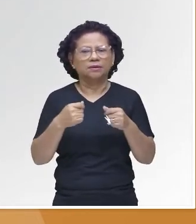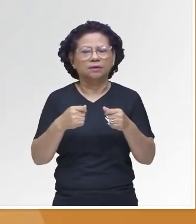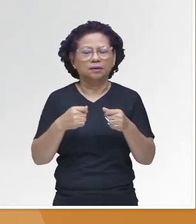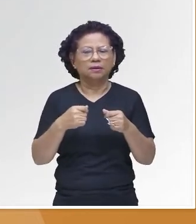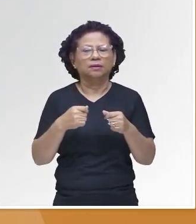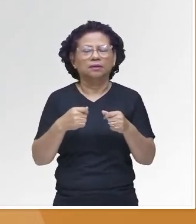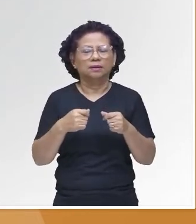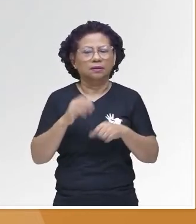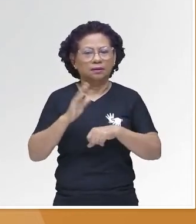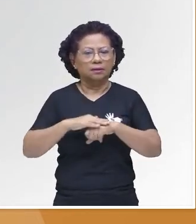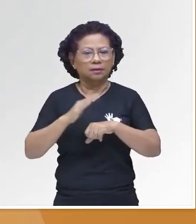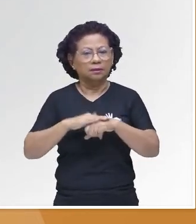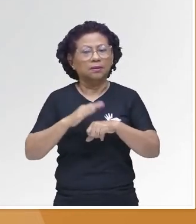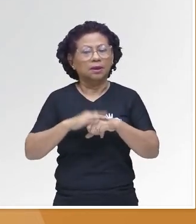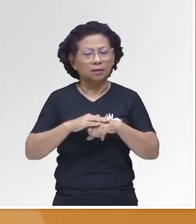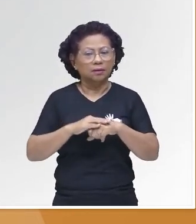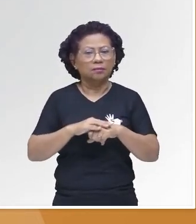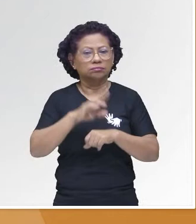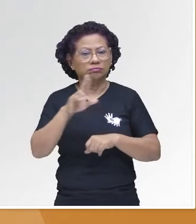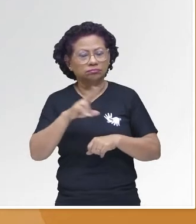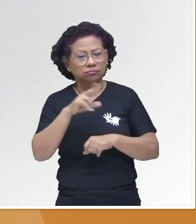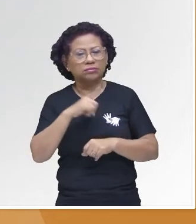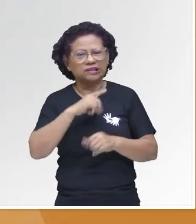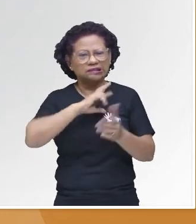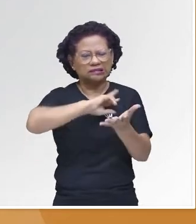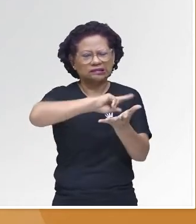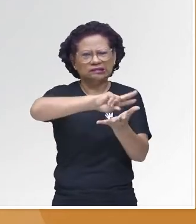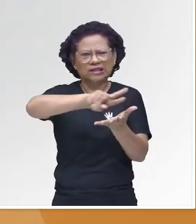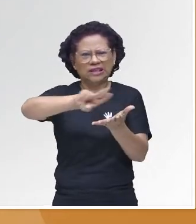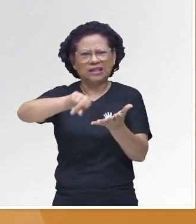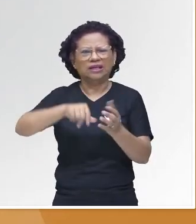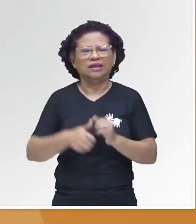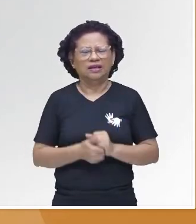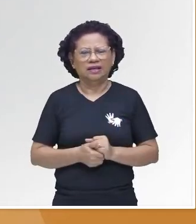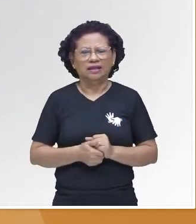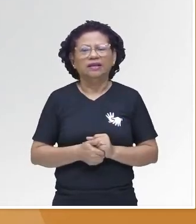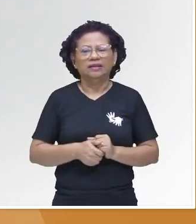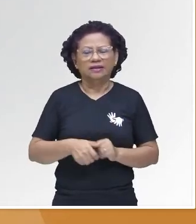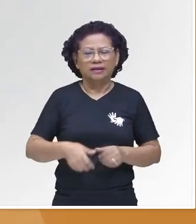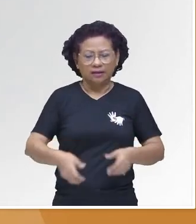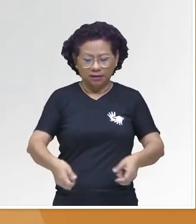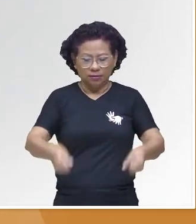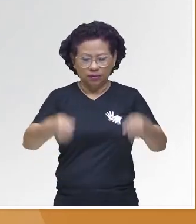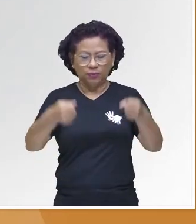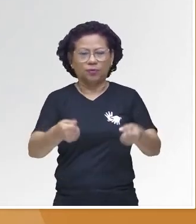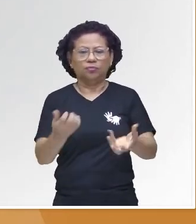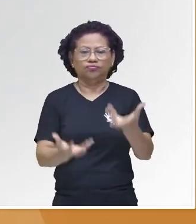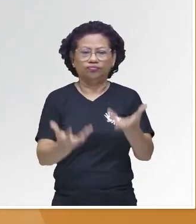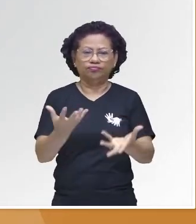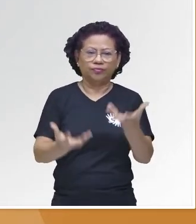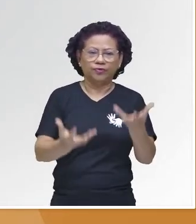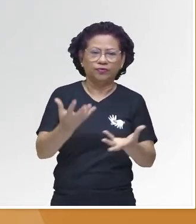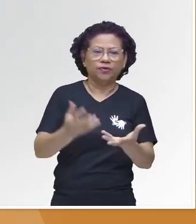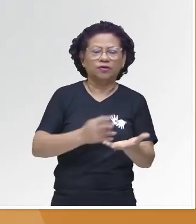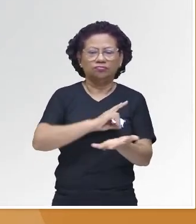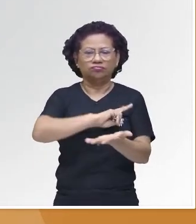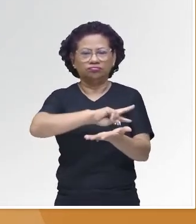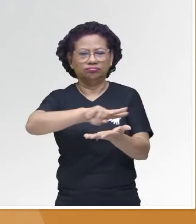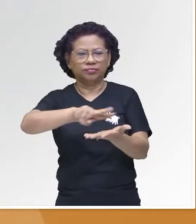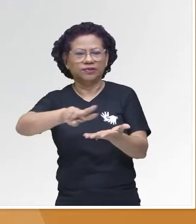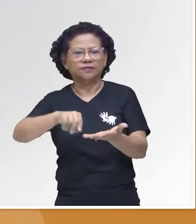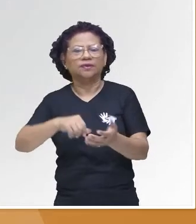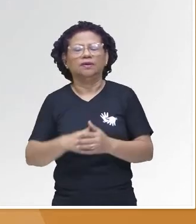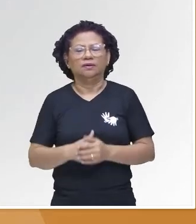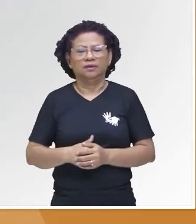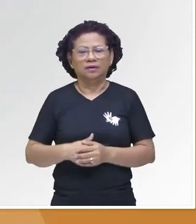a gasolina, temos aqui o querosene, o óleo diesel, né? No gás de cozinha, no